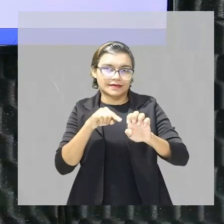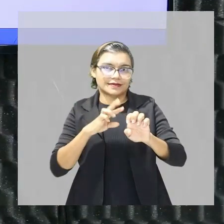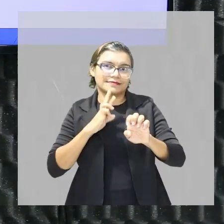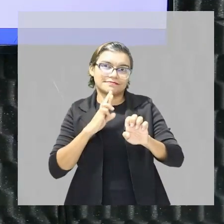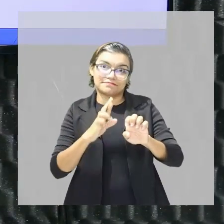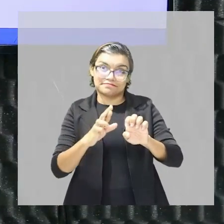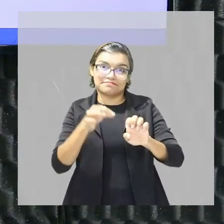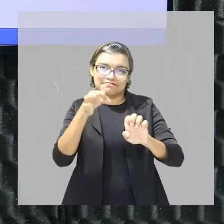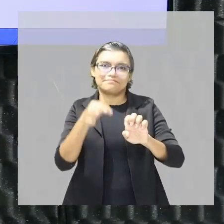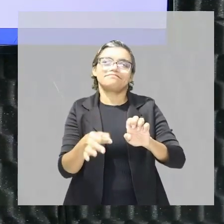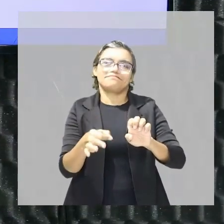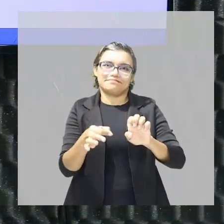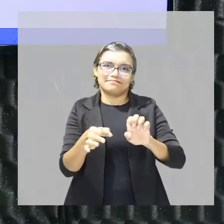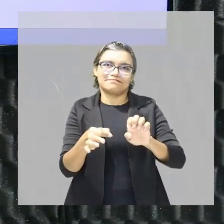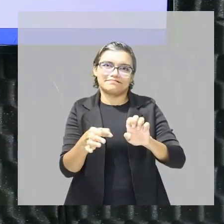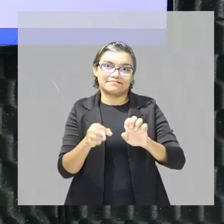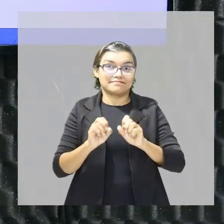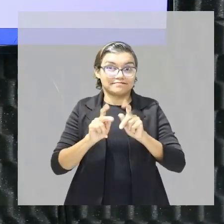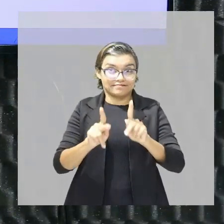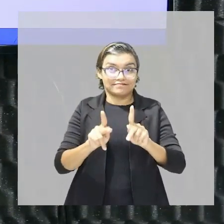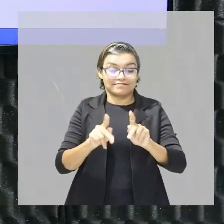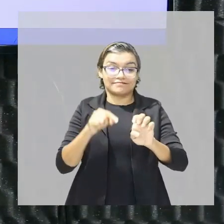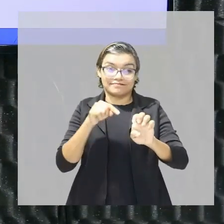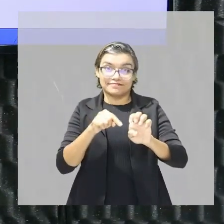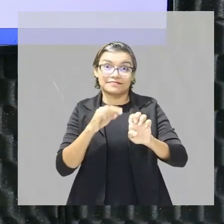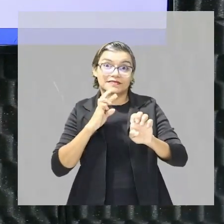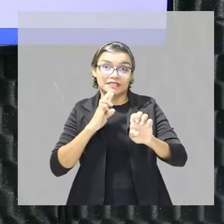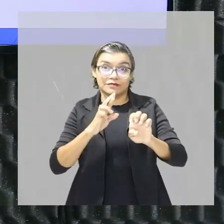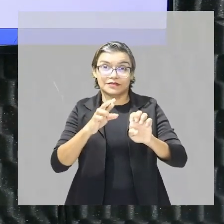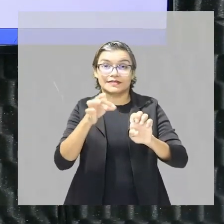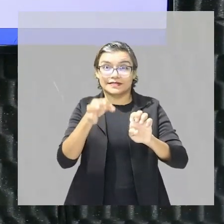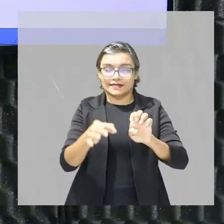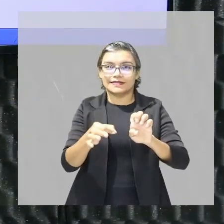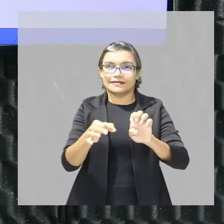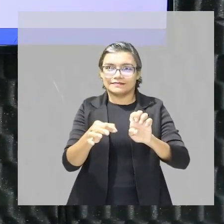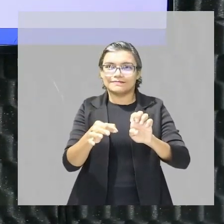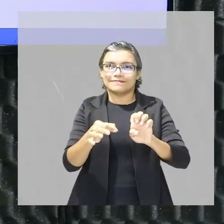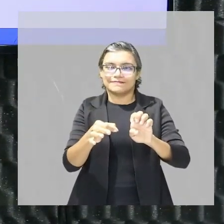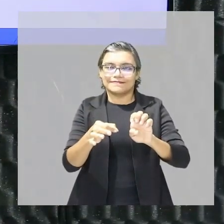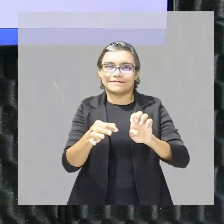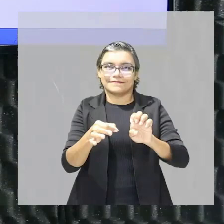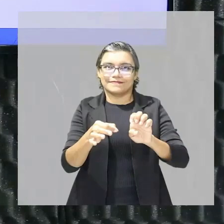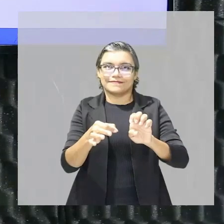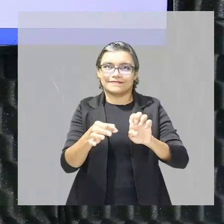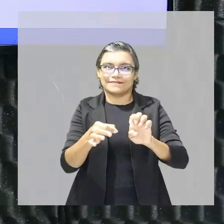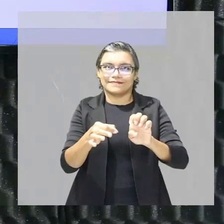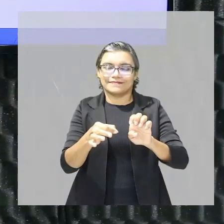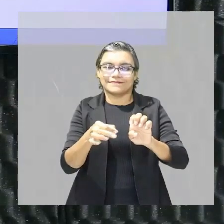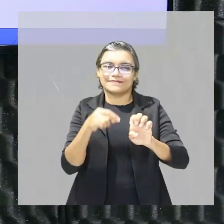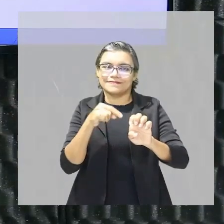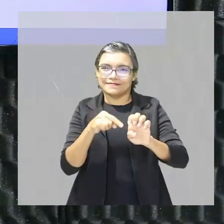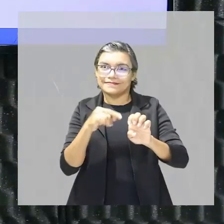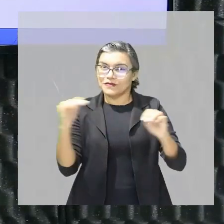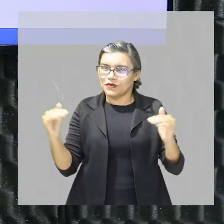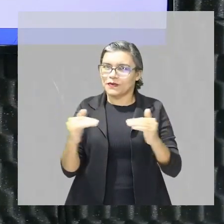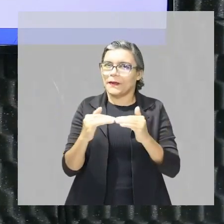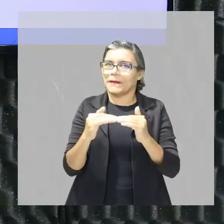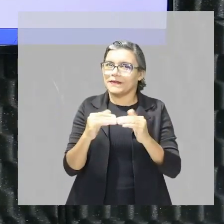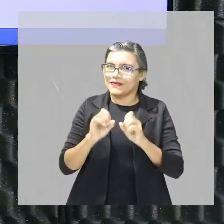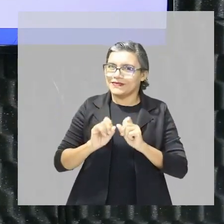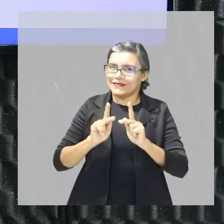nesta questão aqui a letra é marque a letra e a letra e é a nossa resposta mais adequada